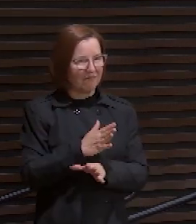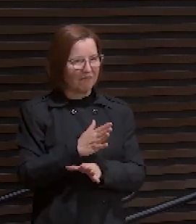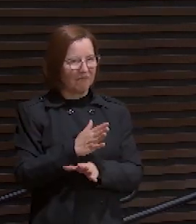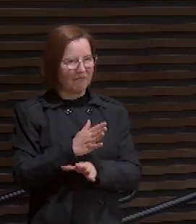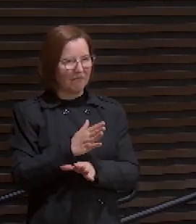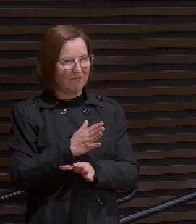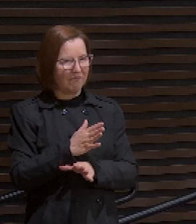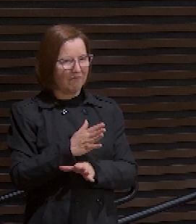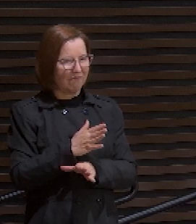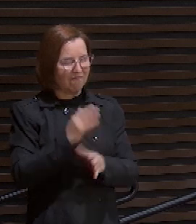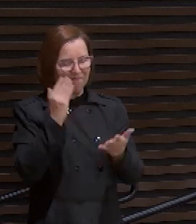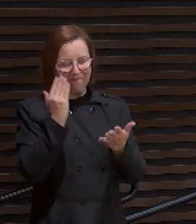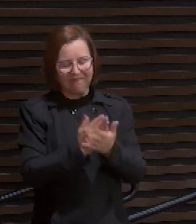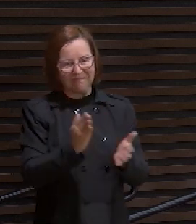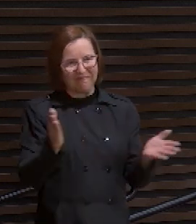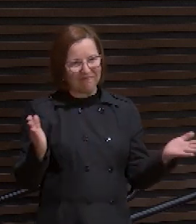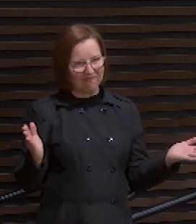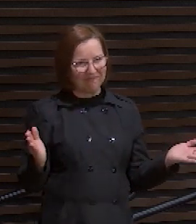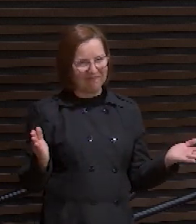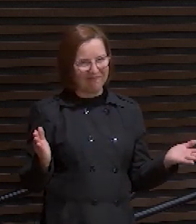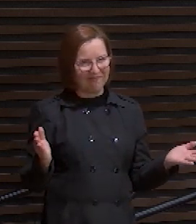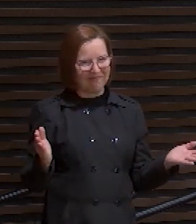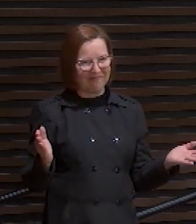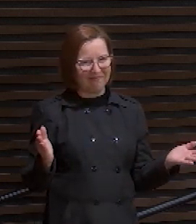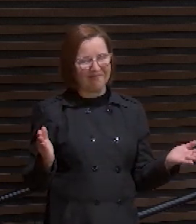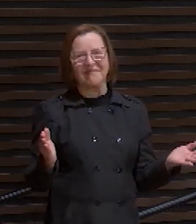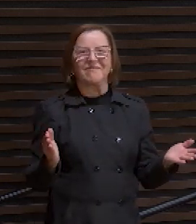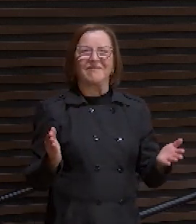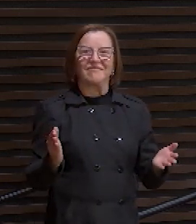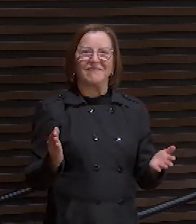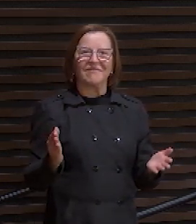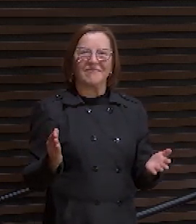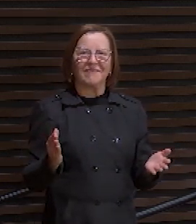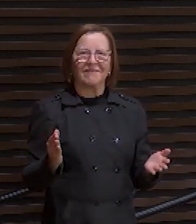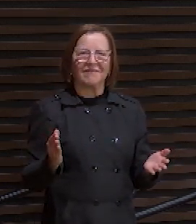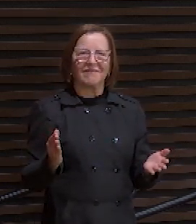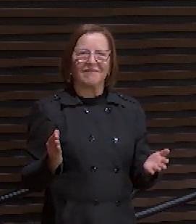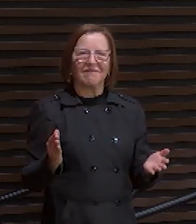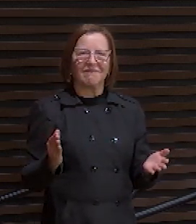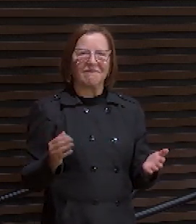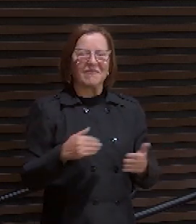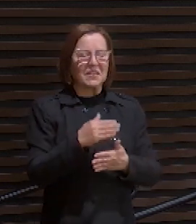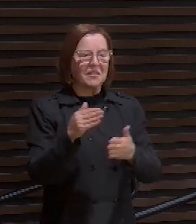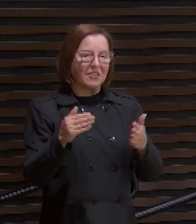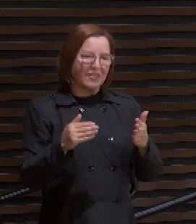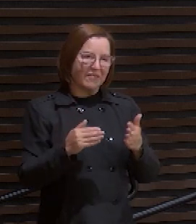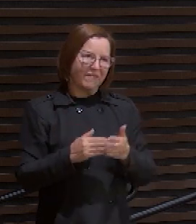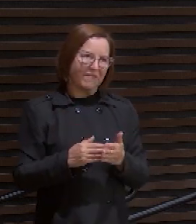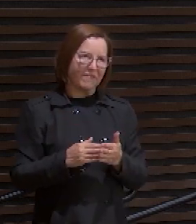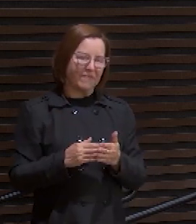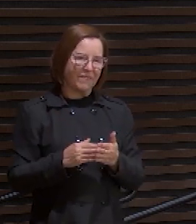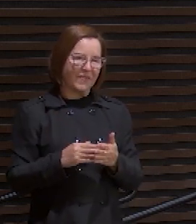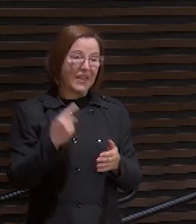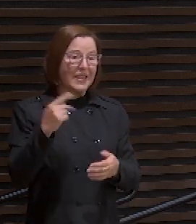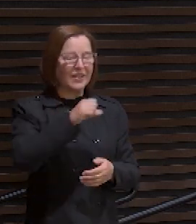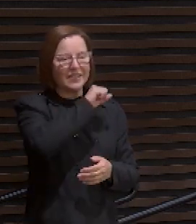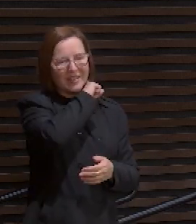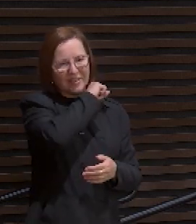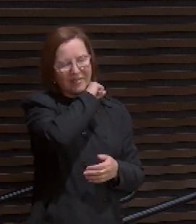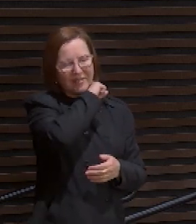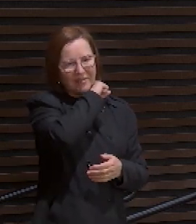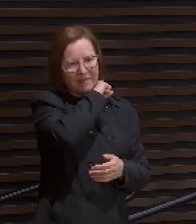é cabal, é suficiente. O seu